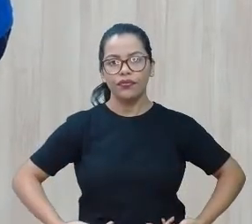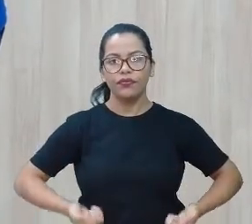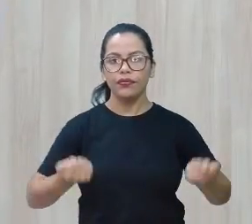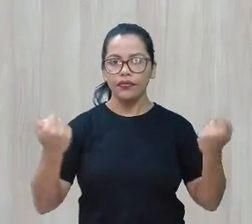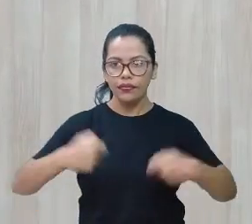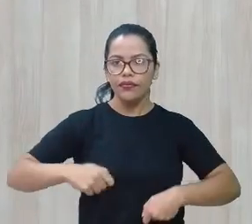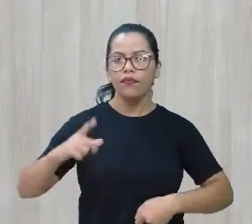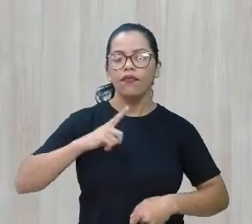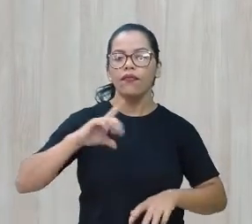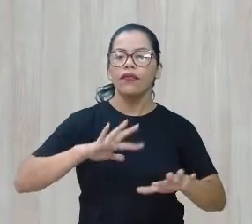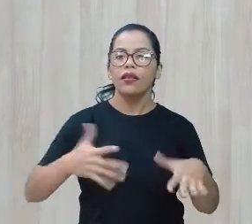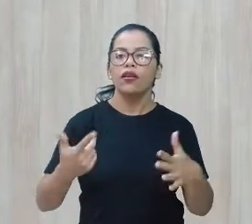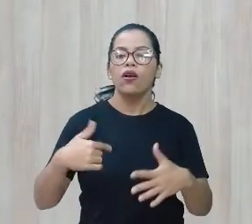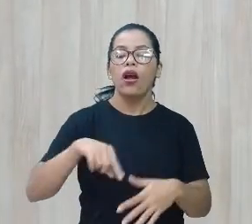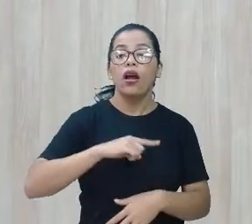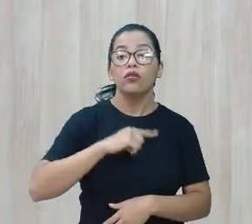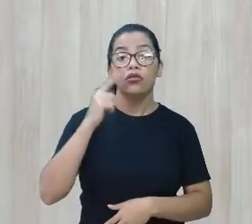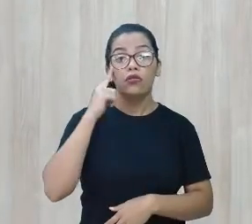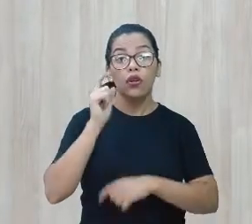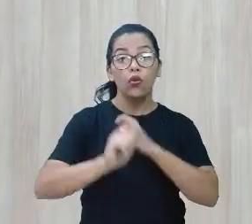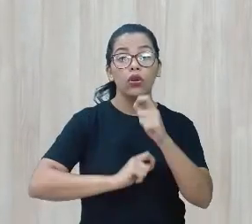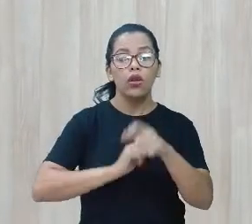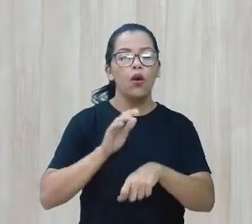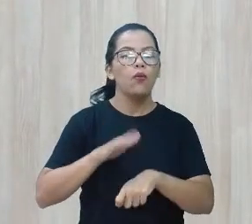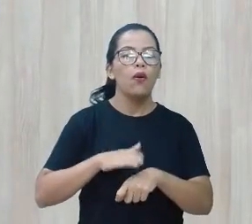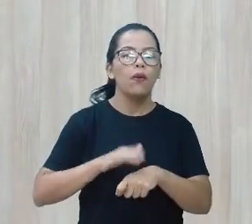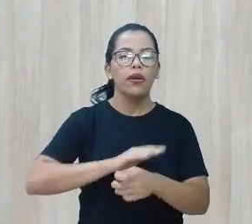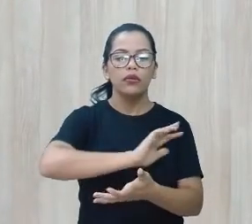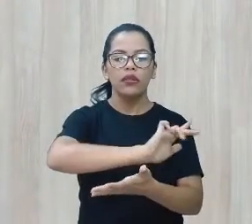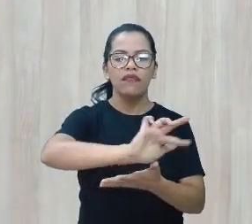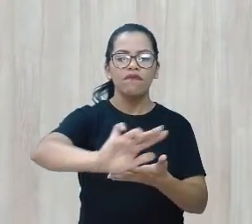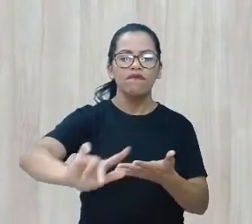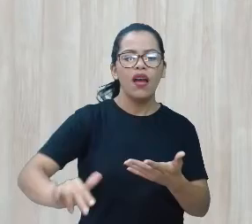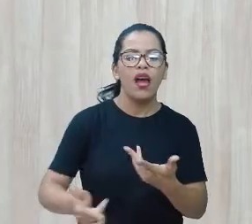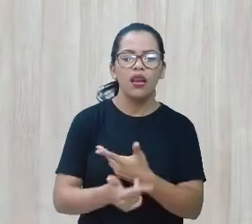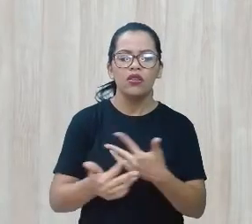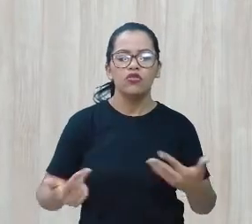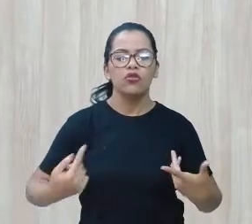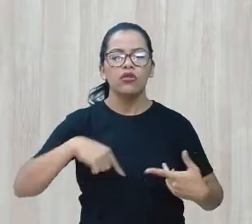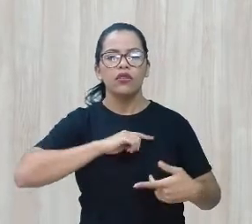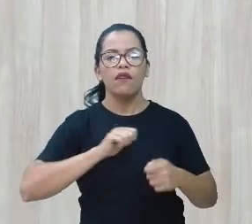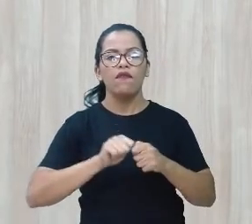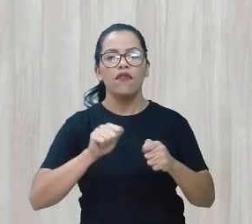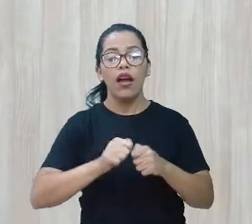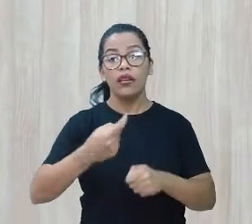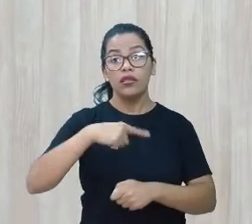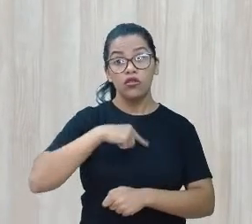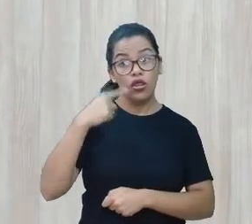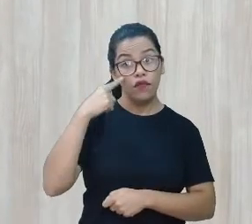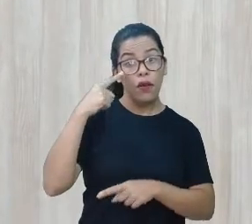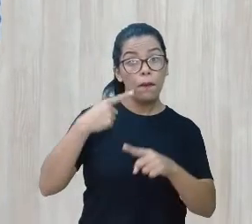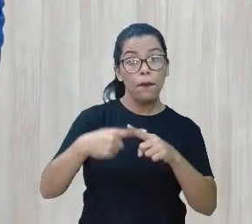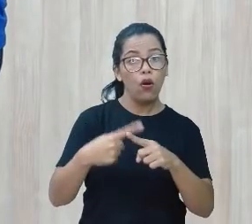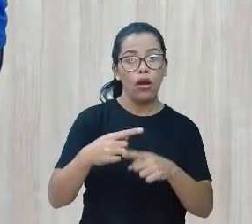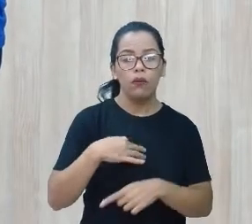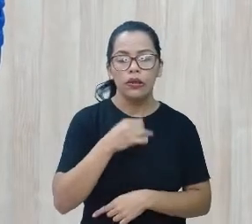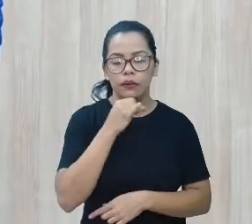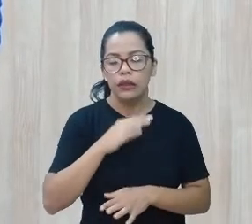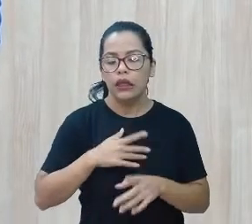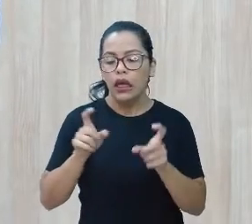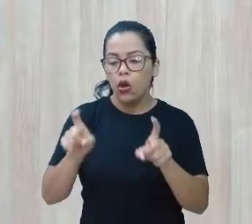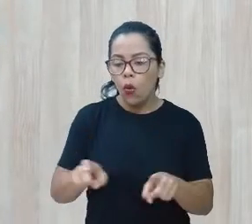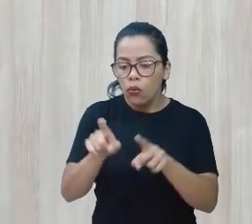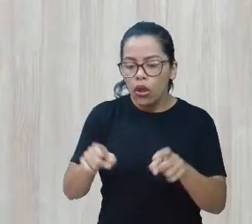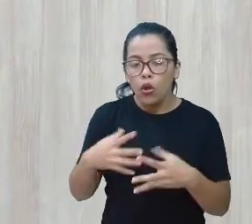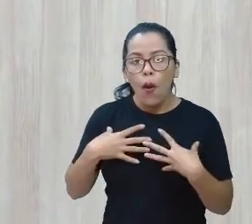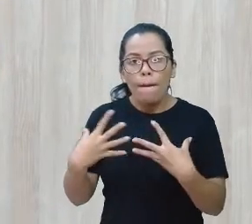no momento em que várias situações fazem com que a gente pense, né? Mas o computador é tão inteligente, que será